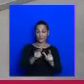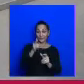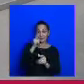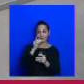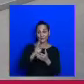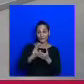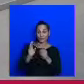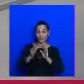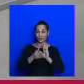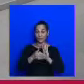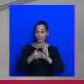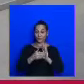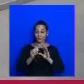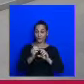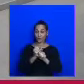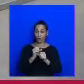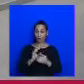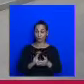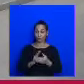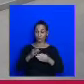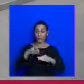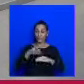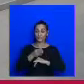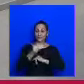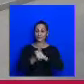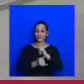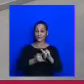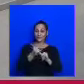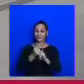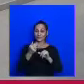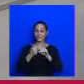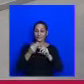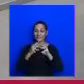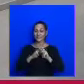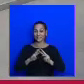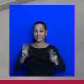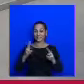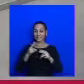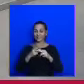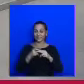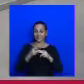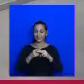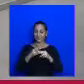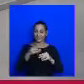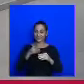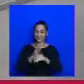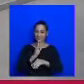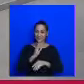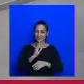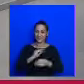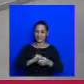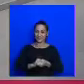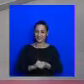são as apostas vencedoras ou se o prêmio está acumulado acessando loterias.caixa.gov.br.